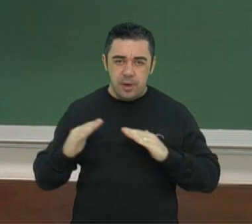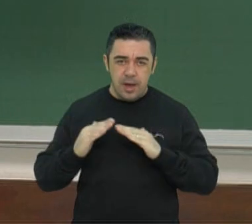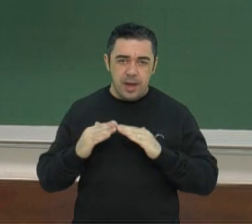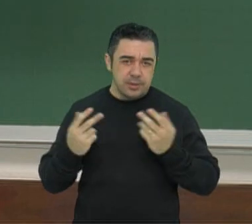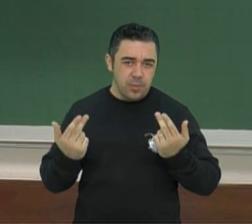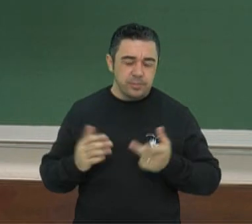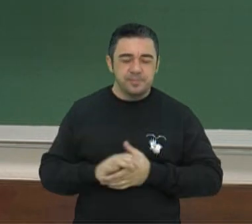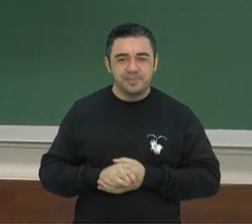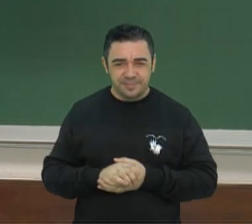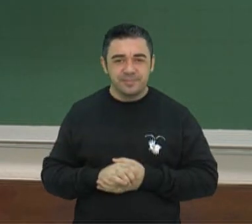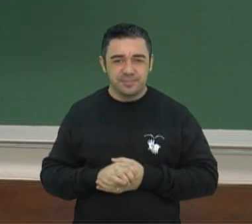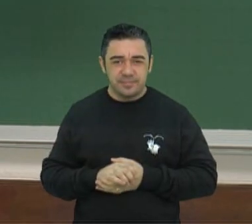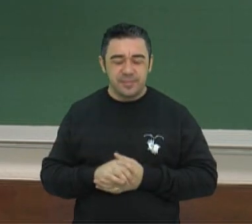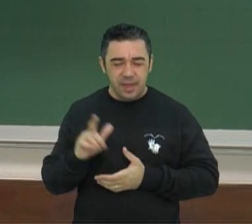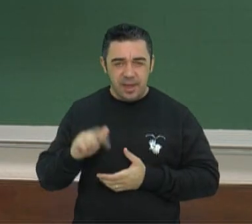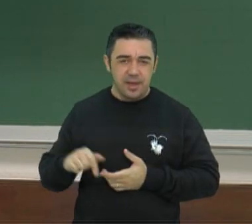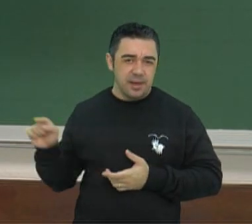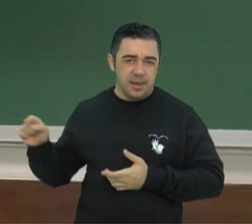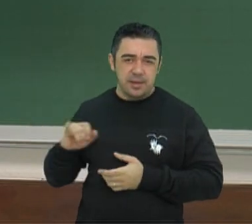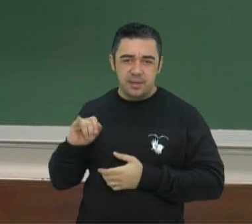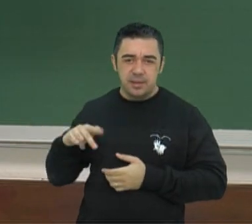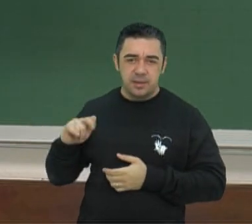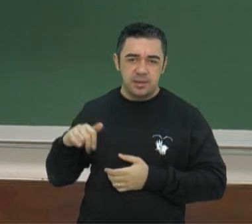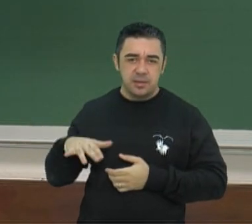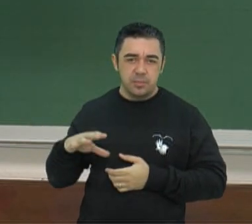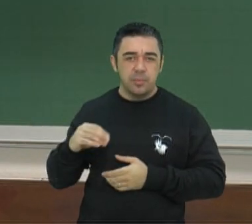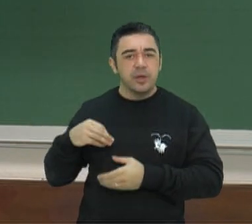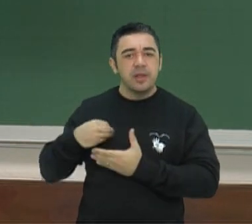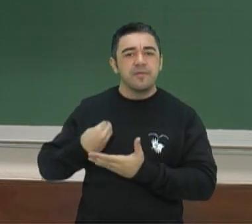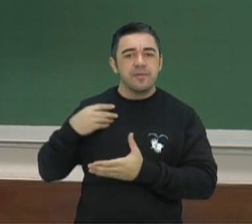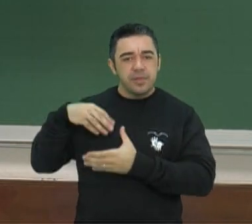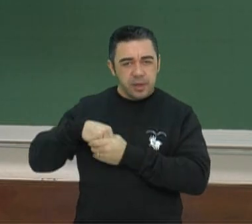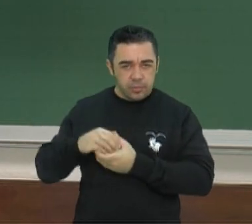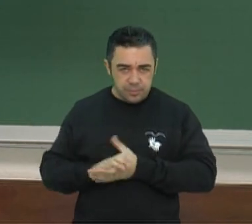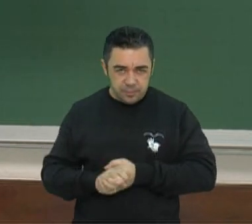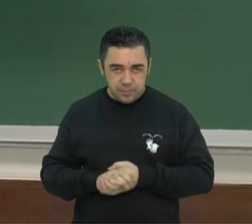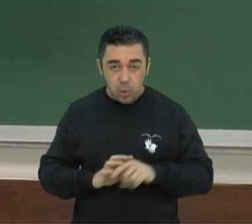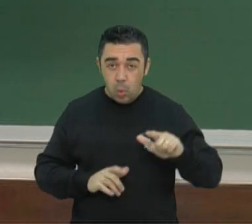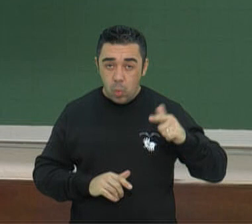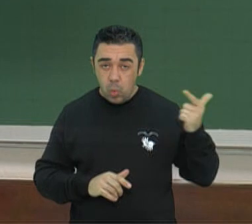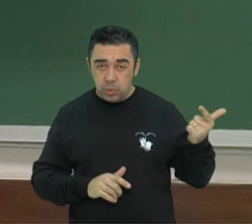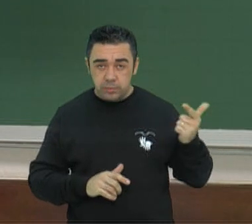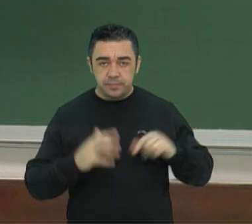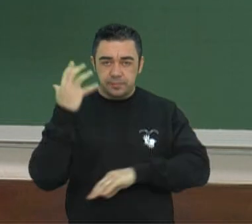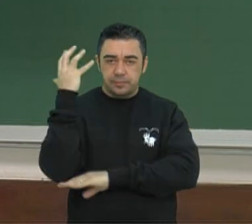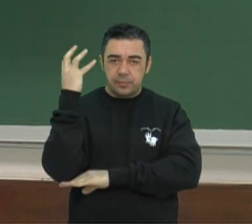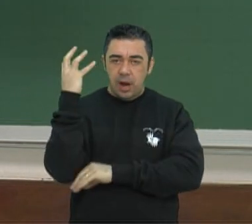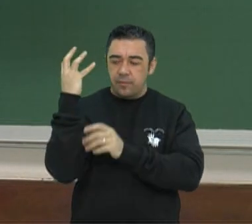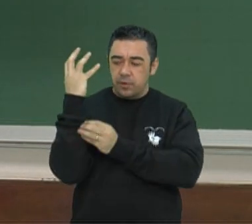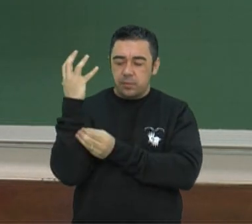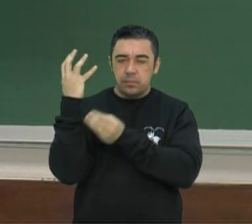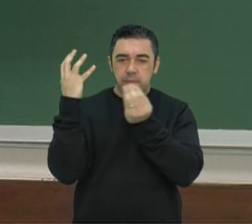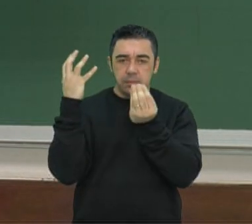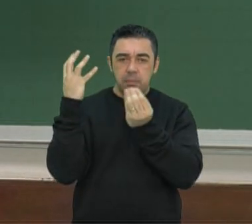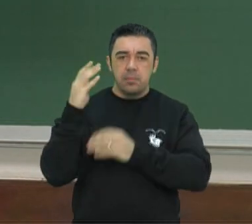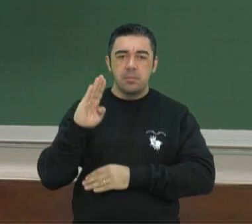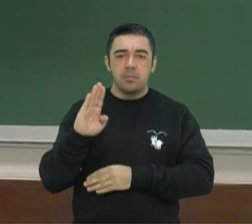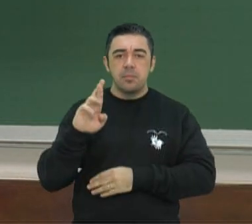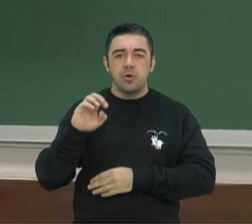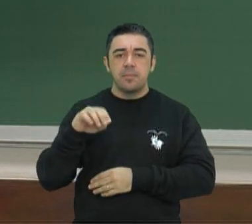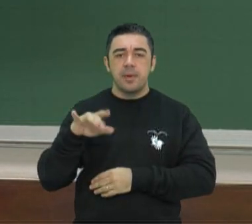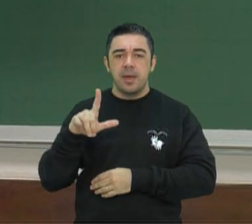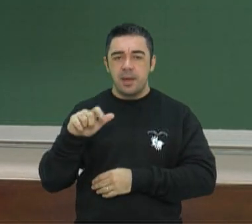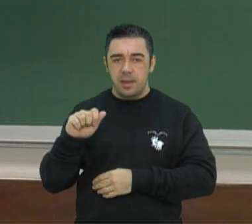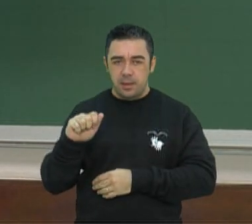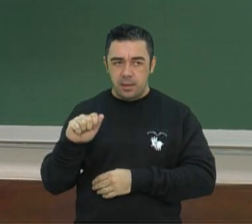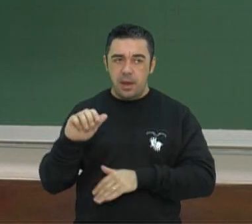está escondido. Então, é um caso de inquilinismo, porque está vivendo no corpo do outro animal. Outro caso, bromélia e árvore. Só que nesse caso ainda aparece